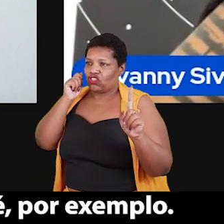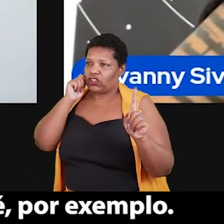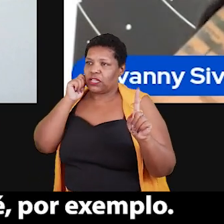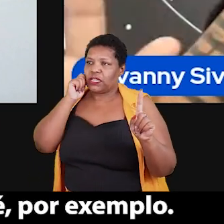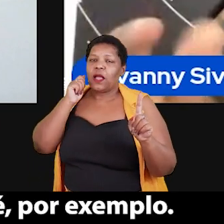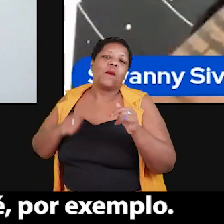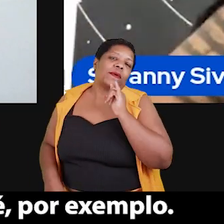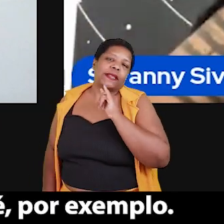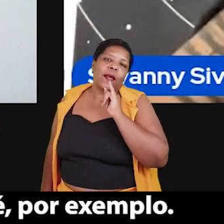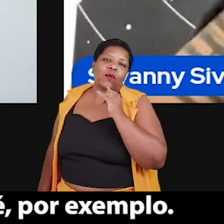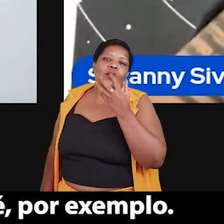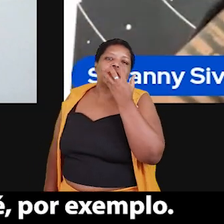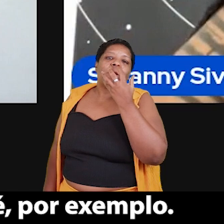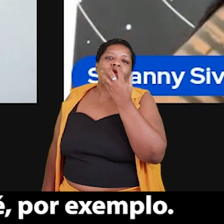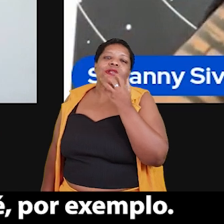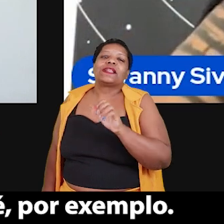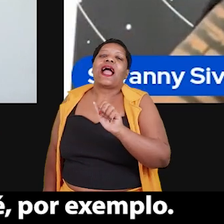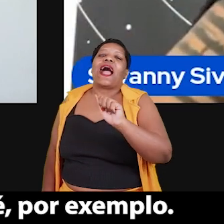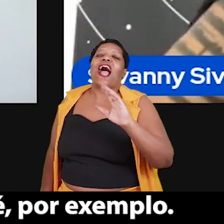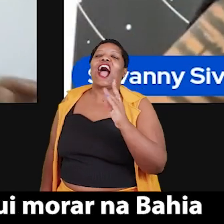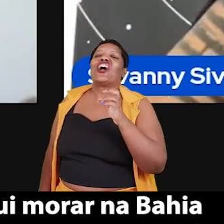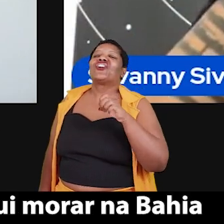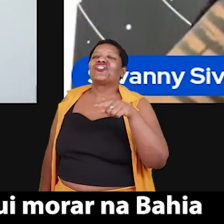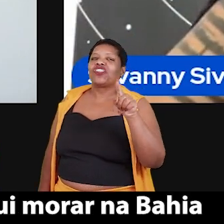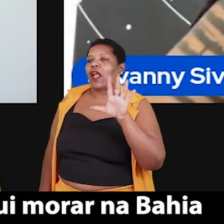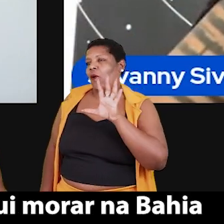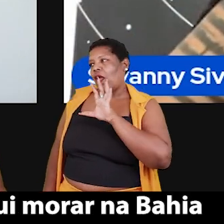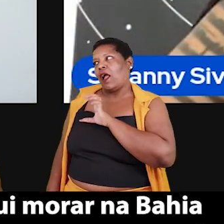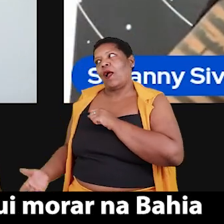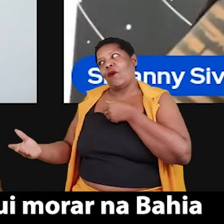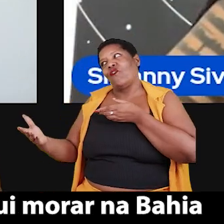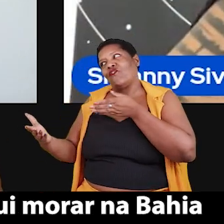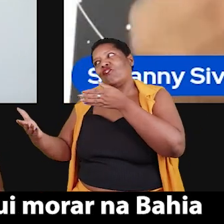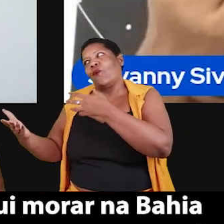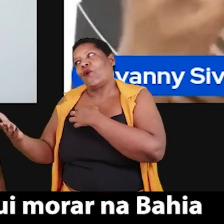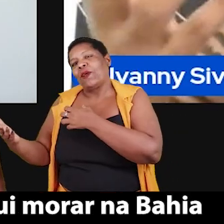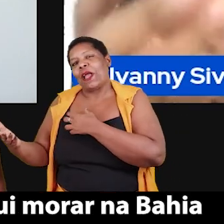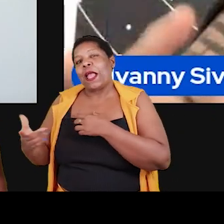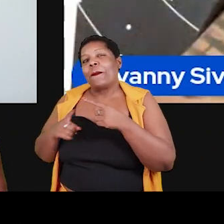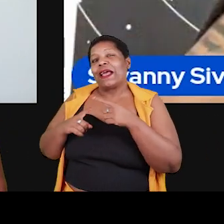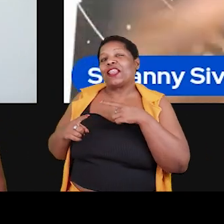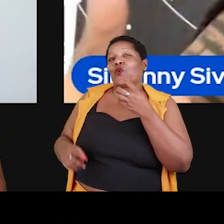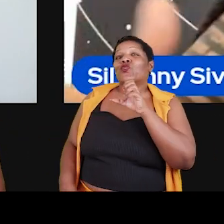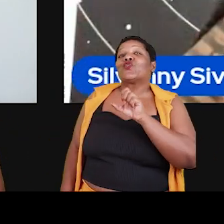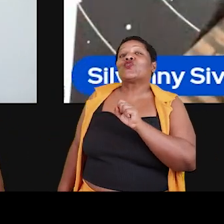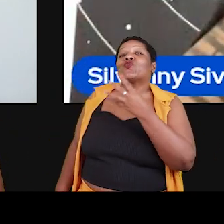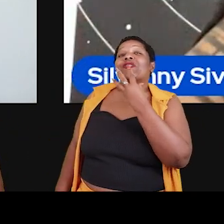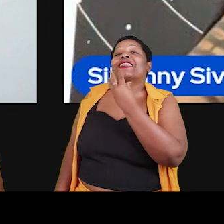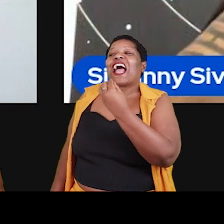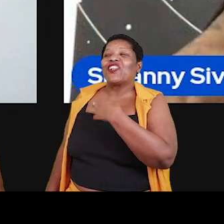do axé, vai, por exemplo, que é o que eu amo, que eu fui morar na Bahia para poder ter o sotaque, sabe assim, para